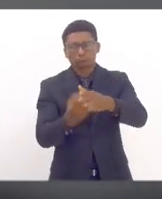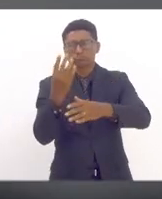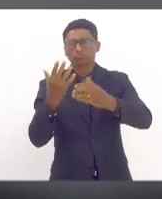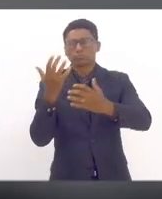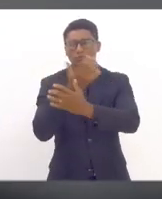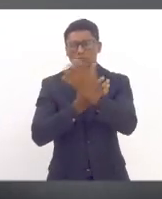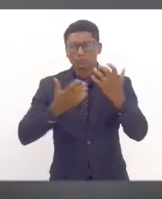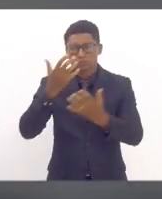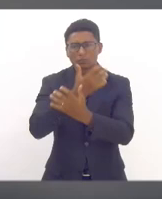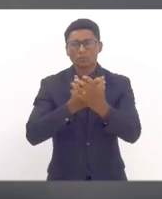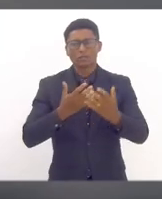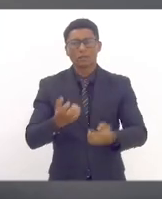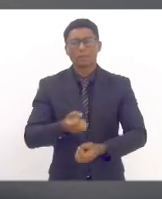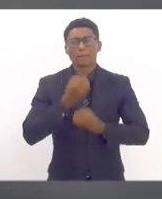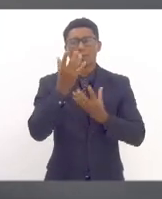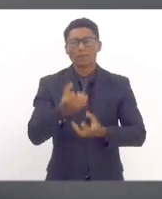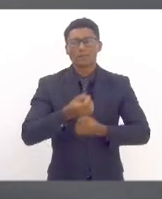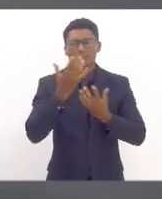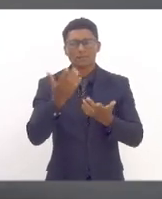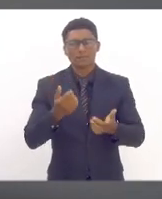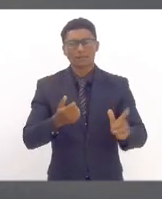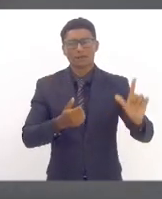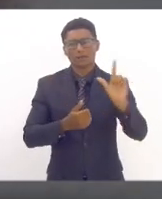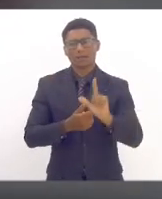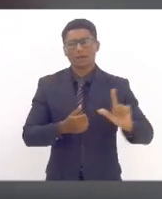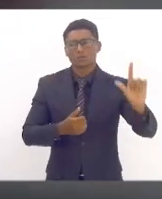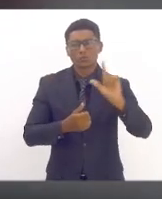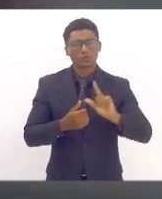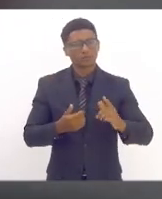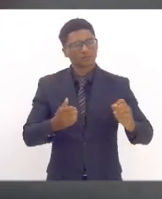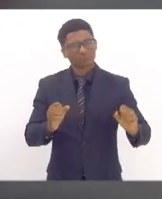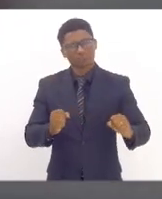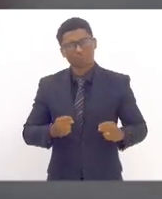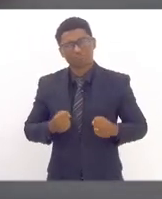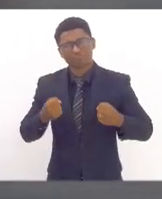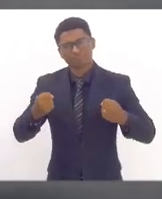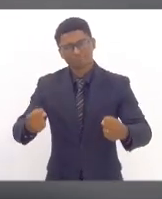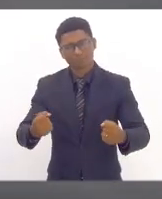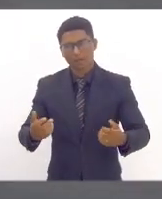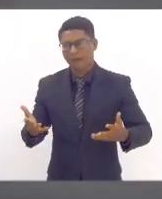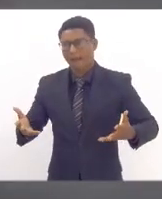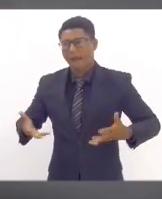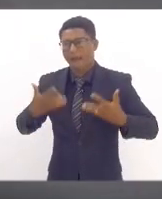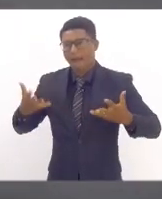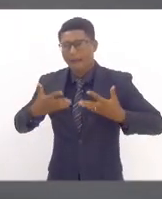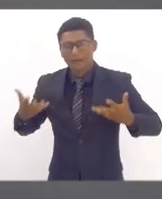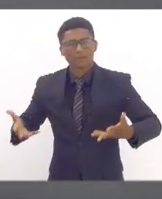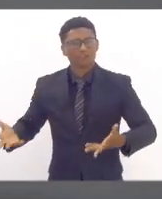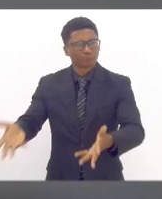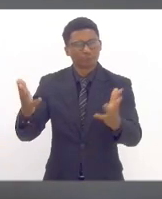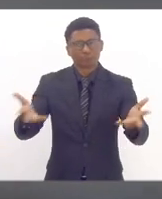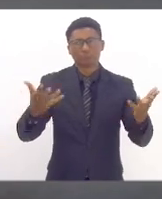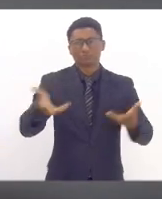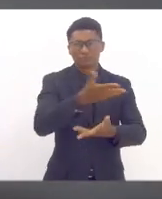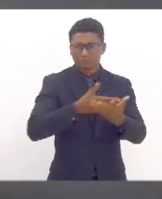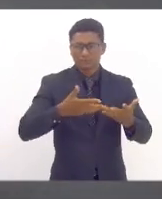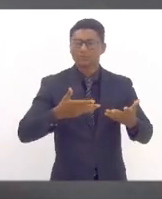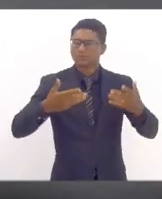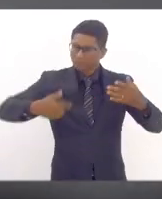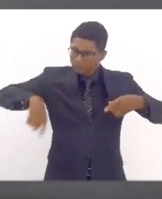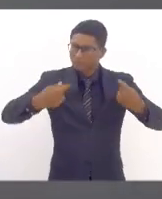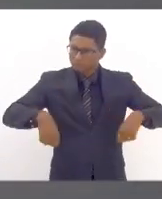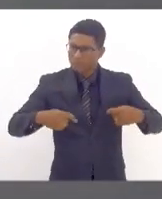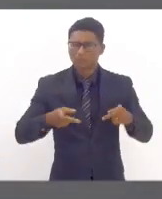poesia literatura vai atrás anima agita é essa turma que a gente tem que